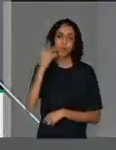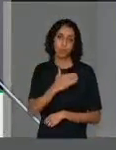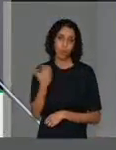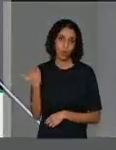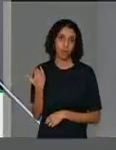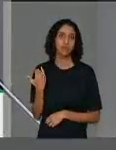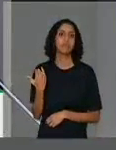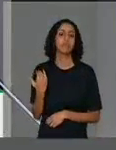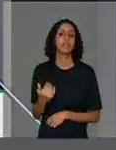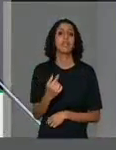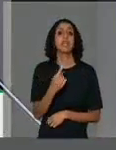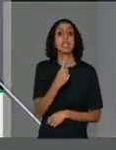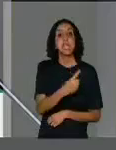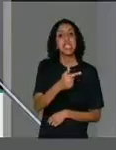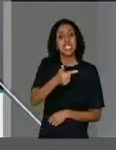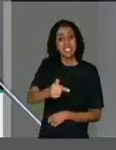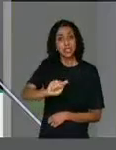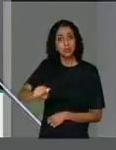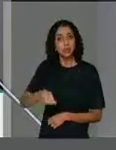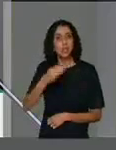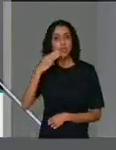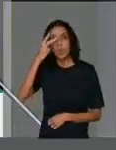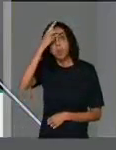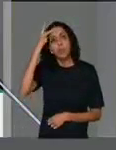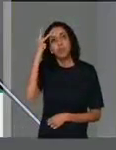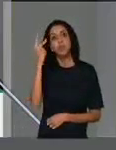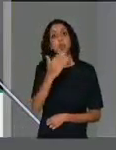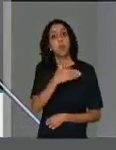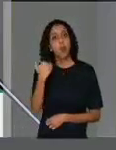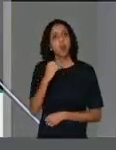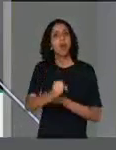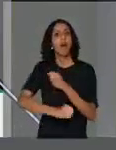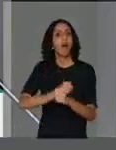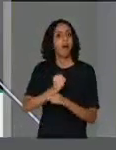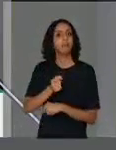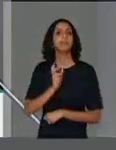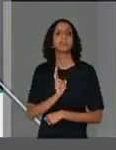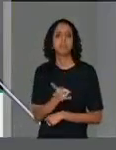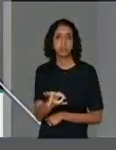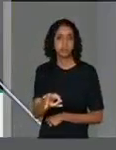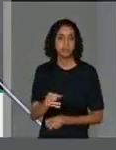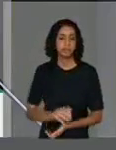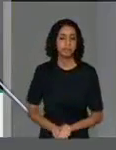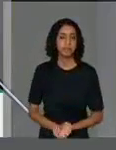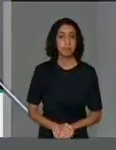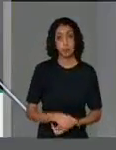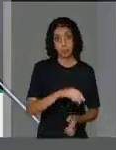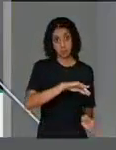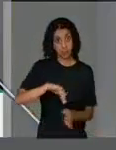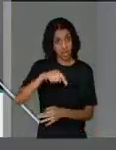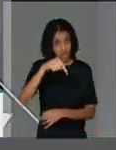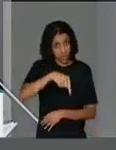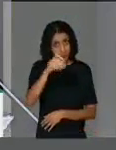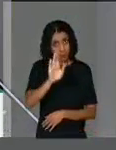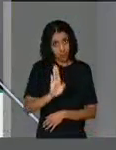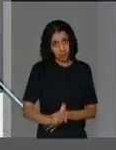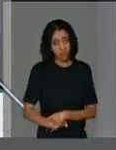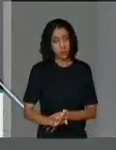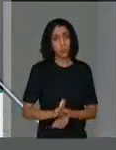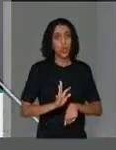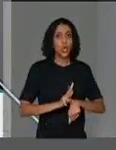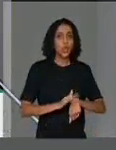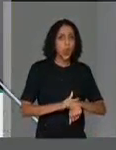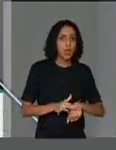o óbito de 17 milhões de pessoas todos os anos. No Brasil, as